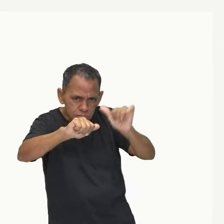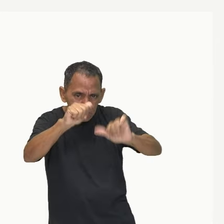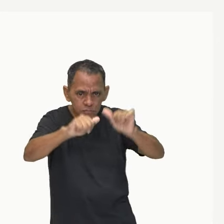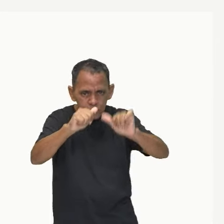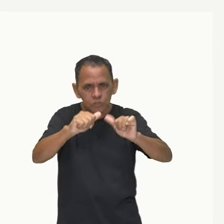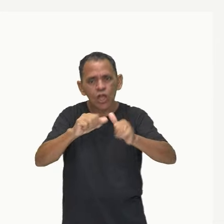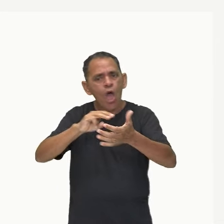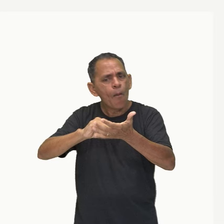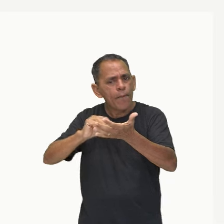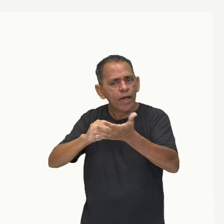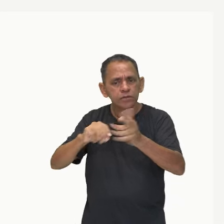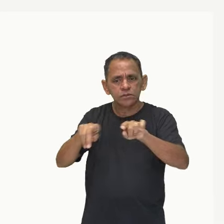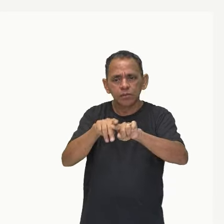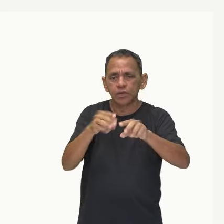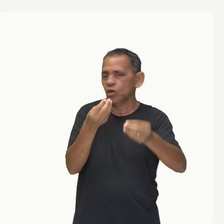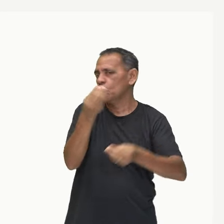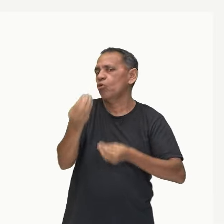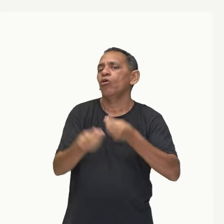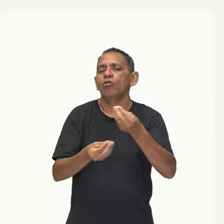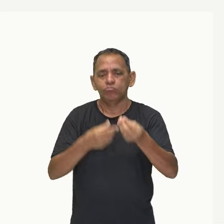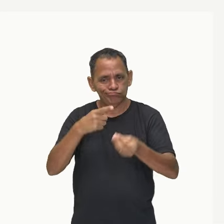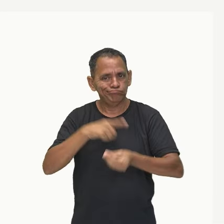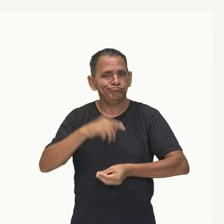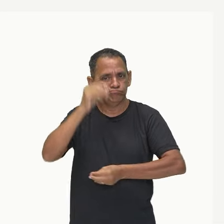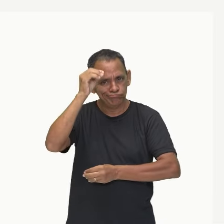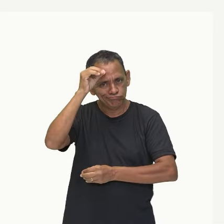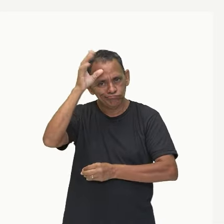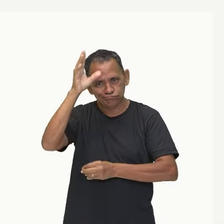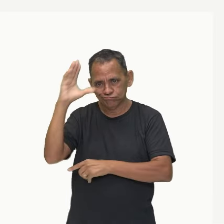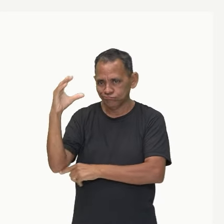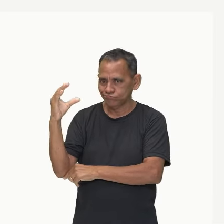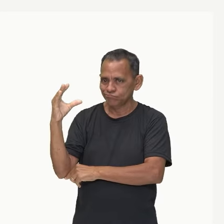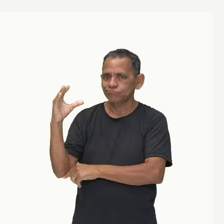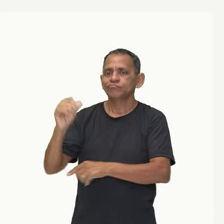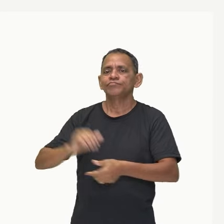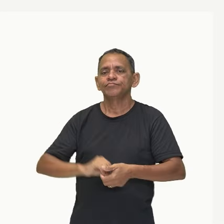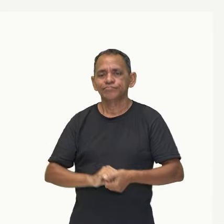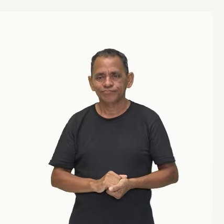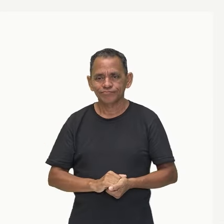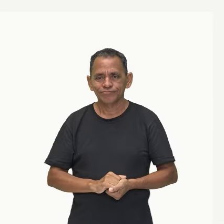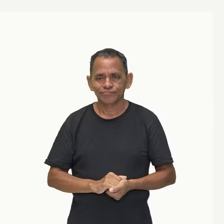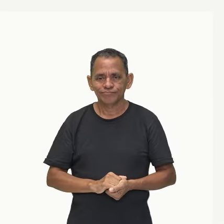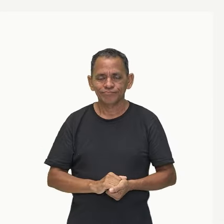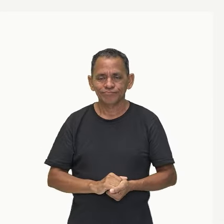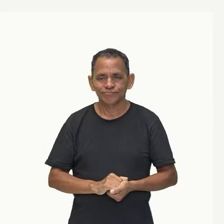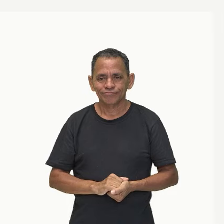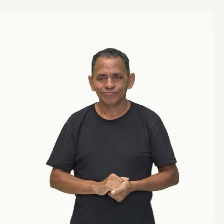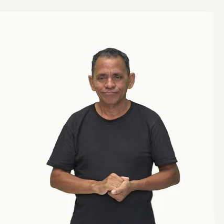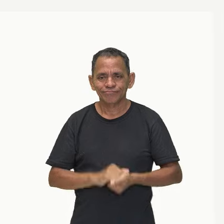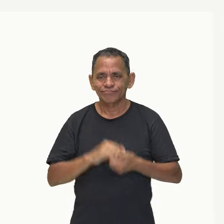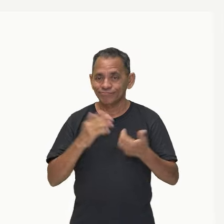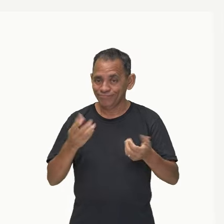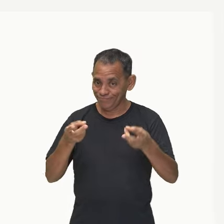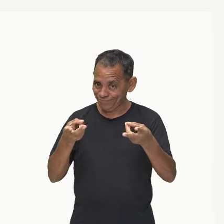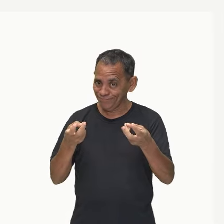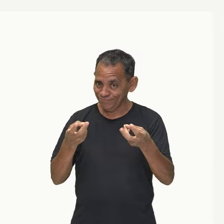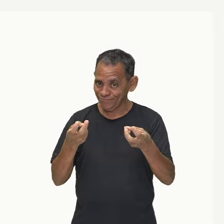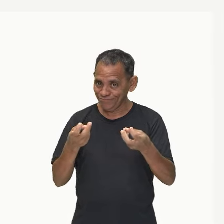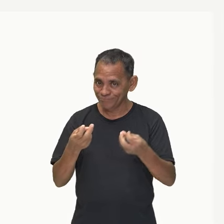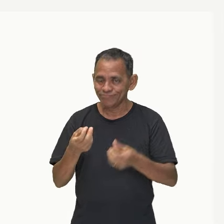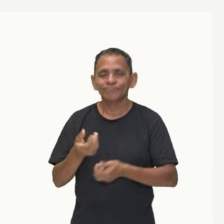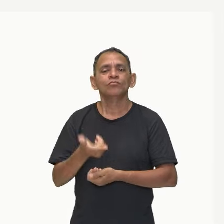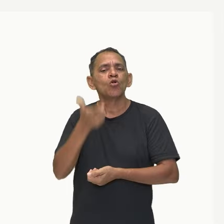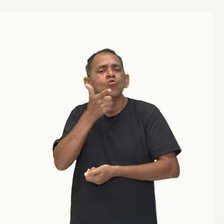vamos chamar de conhecimento científico. Perceberam aqui? Conseguiram acompanhar comigo aqui